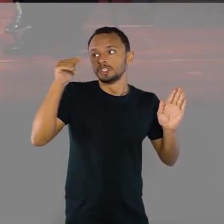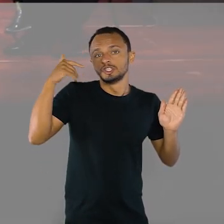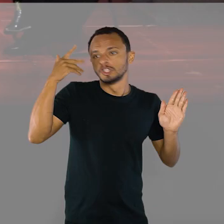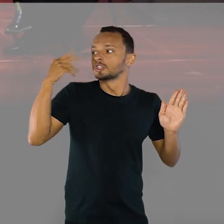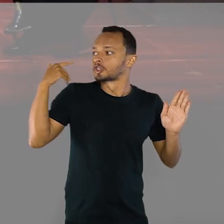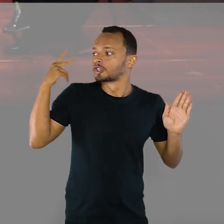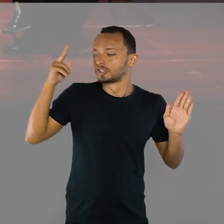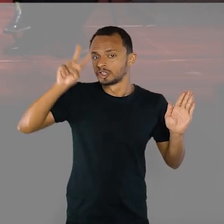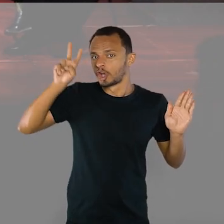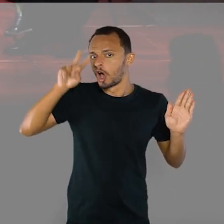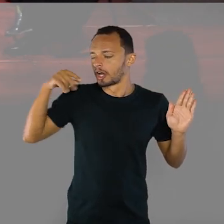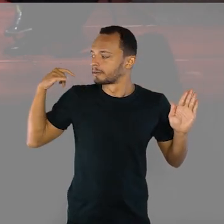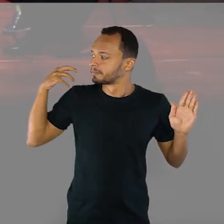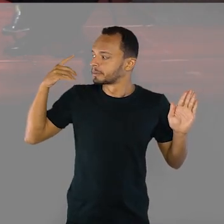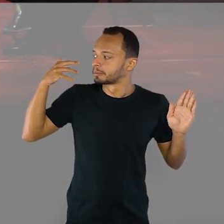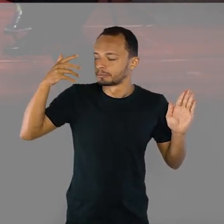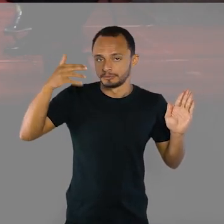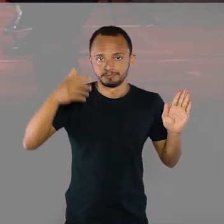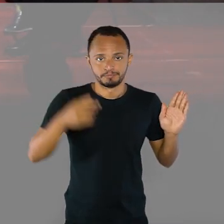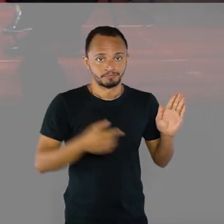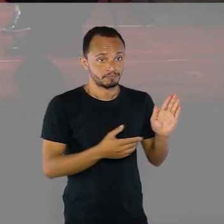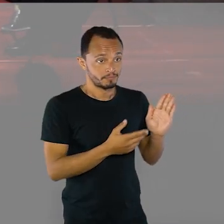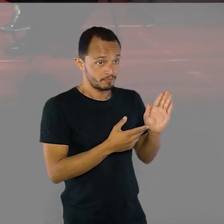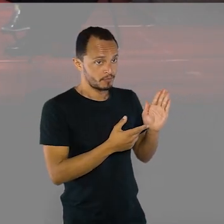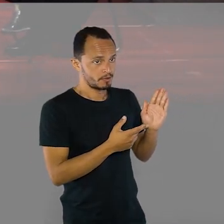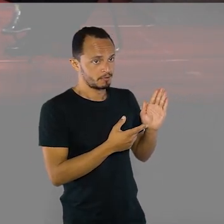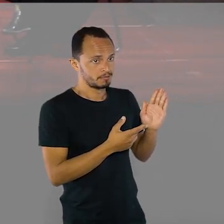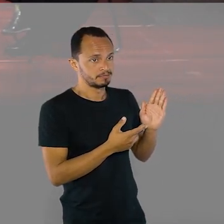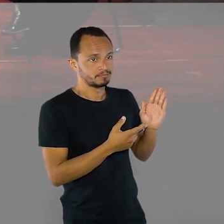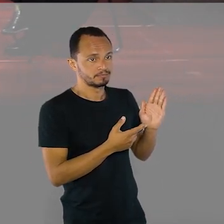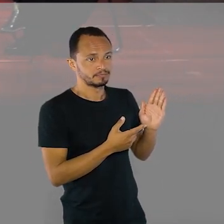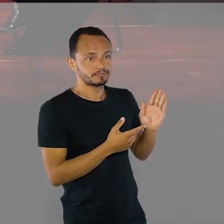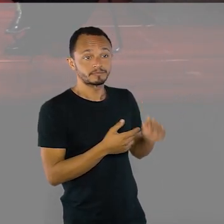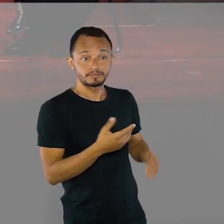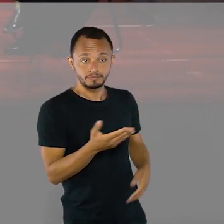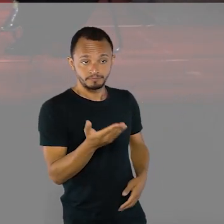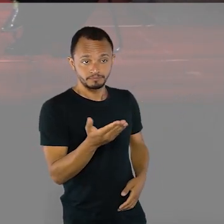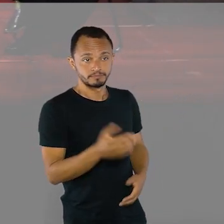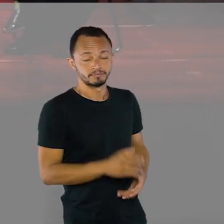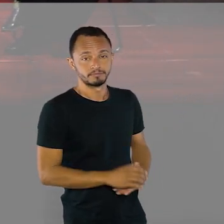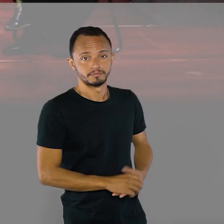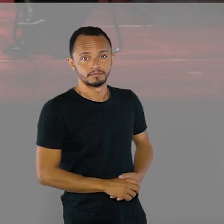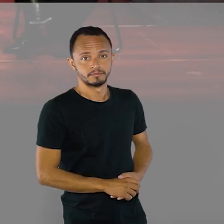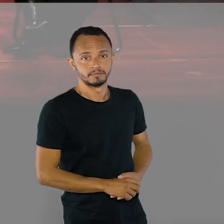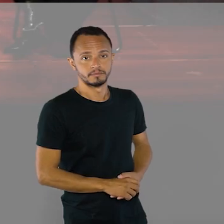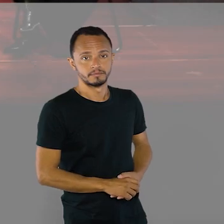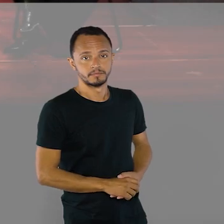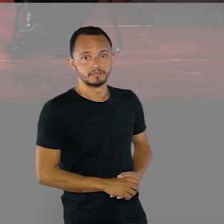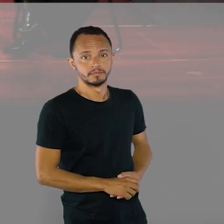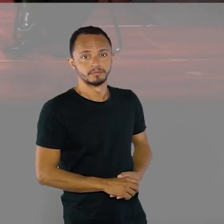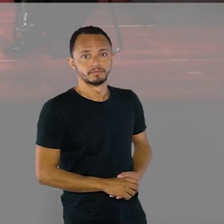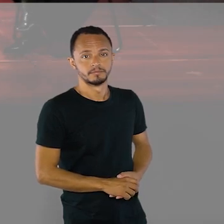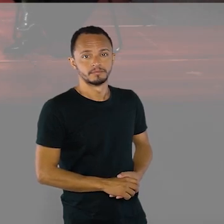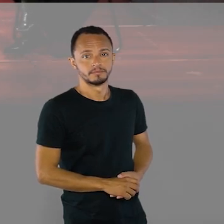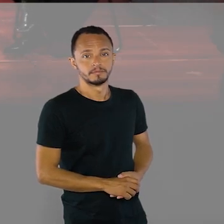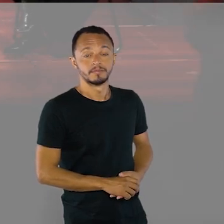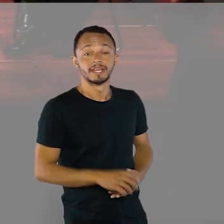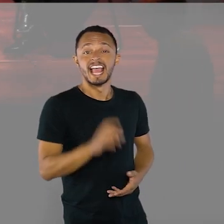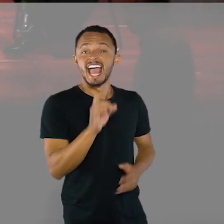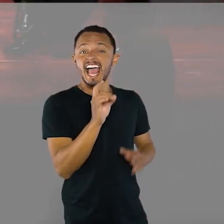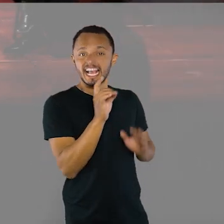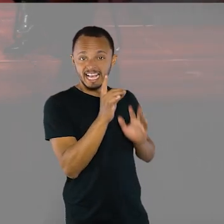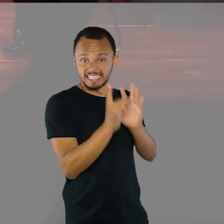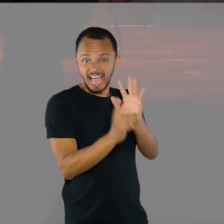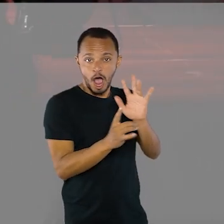dos personagens, mas essa profundidade, esse tamanho, não é o tamanho da igreja onde D. Pedro